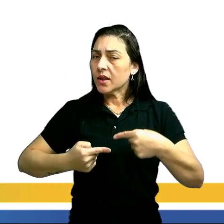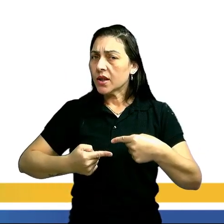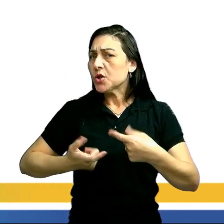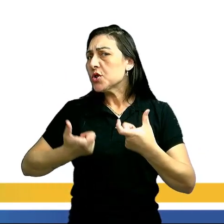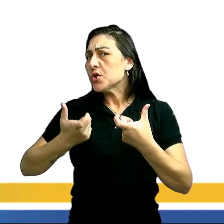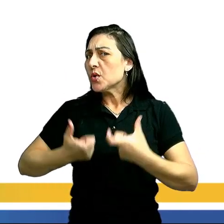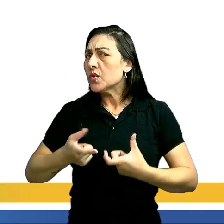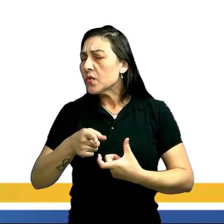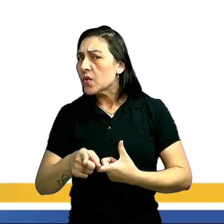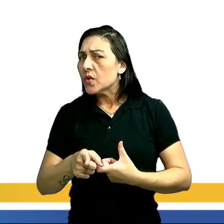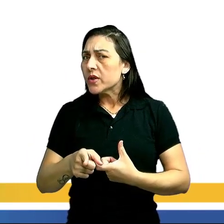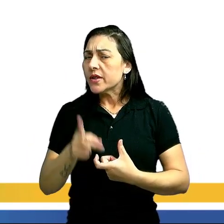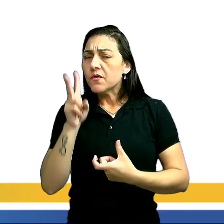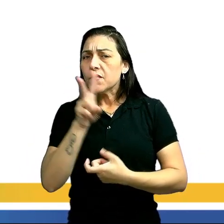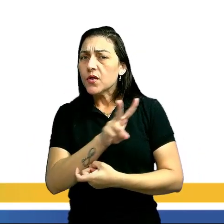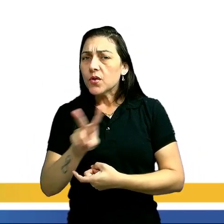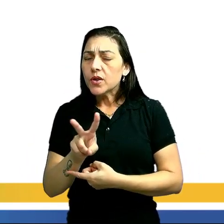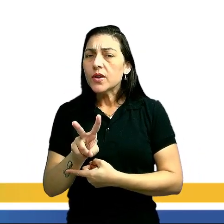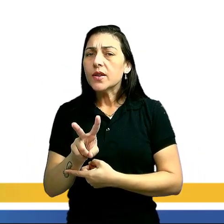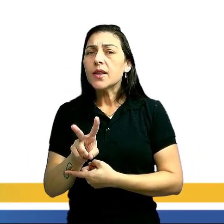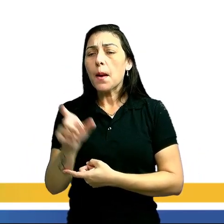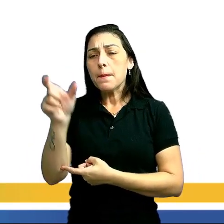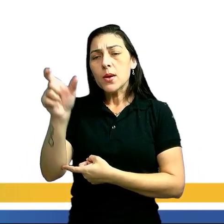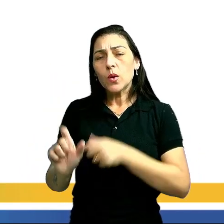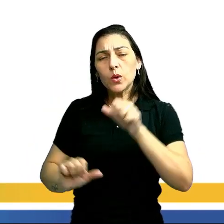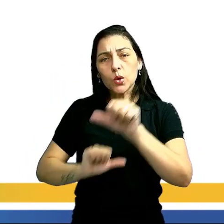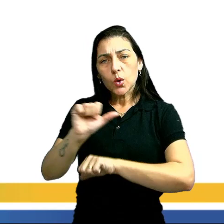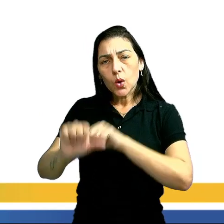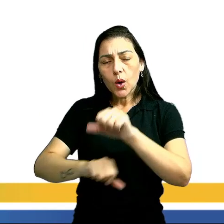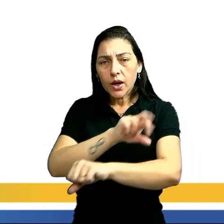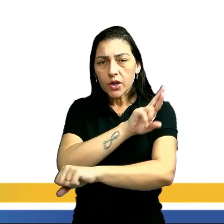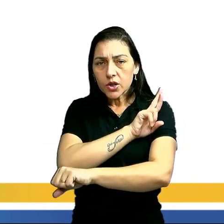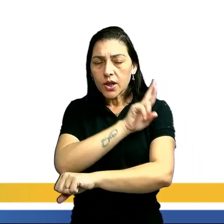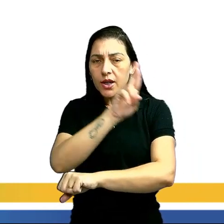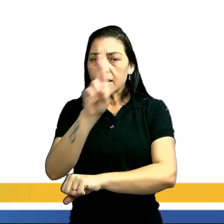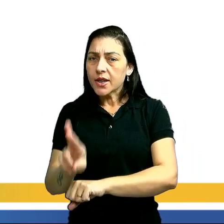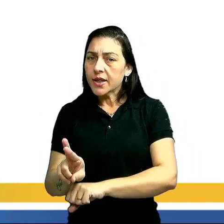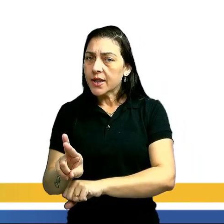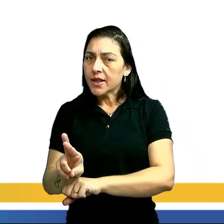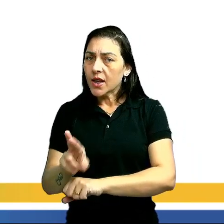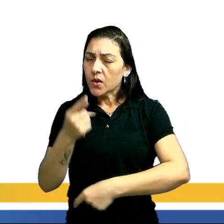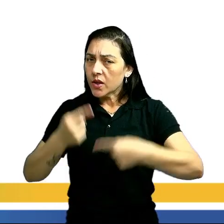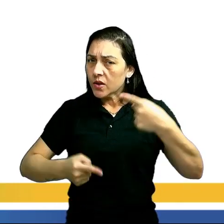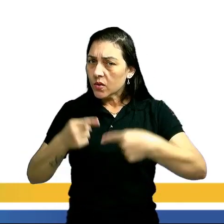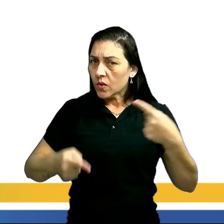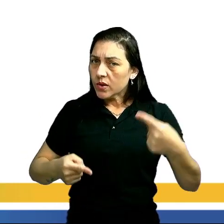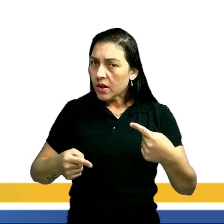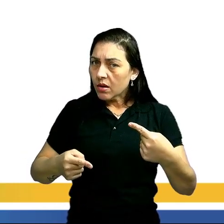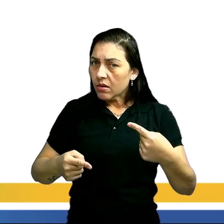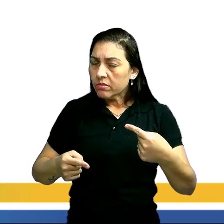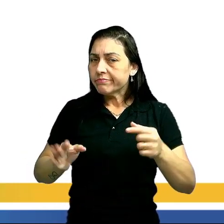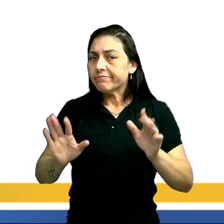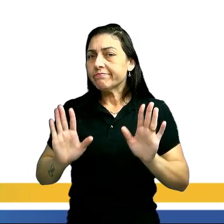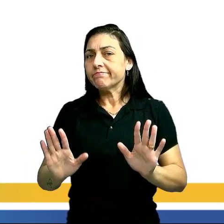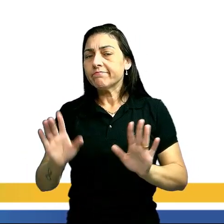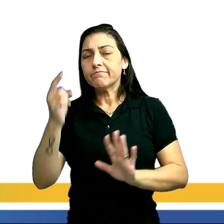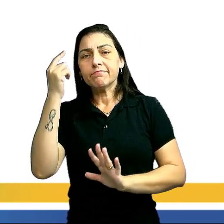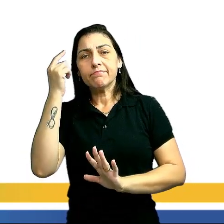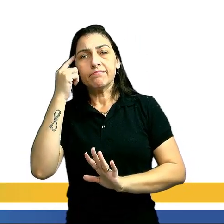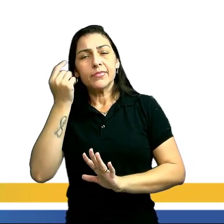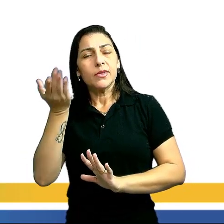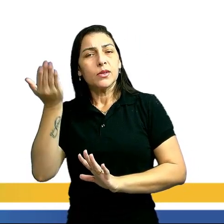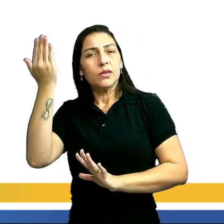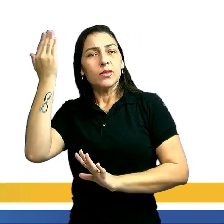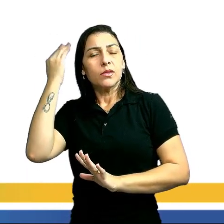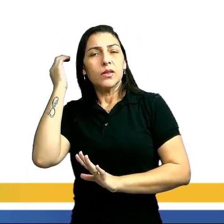da onde foi que você tirou isso? O sujeito troca de religião sem discussão prévia? Então, vamos pensar na época de